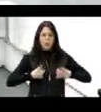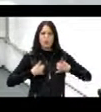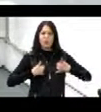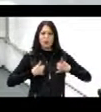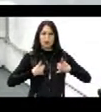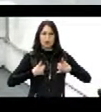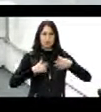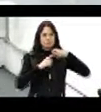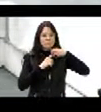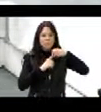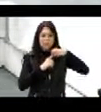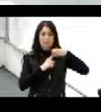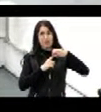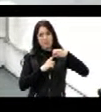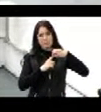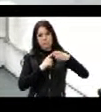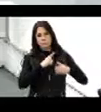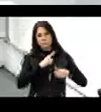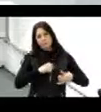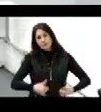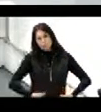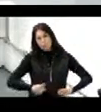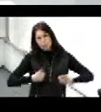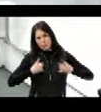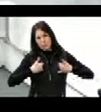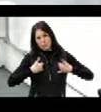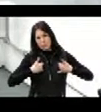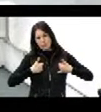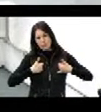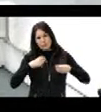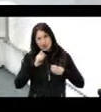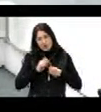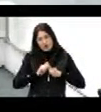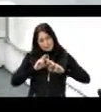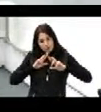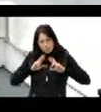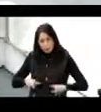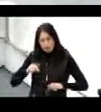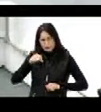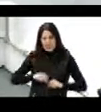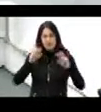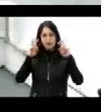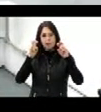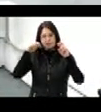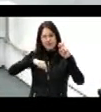e principalmente tenho orgulho de ter feito a diferença em relação a esse tema nesta casa.